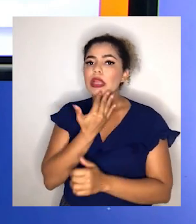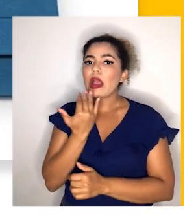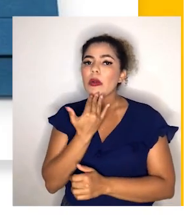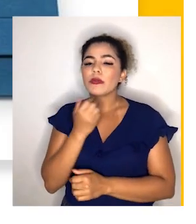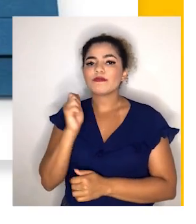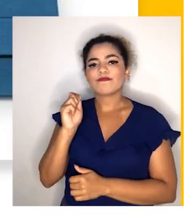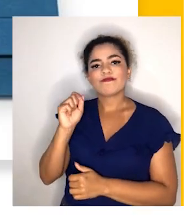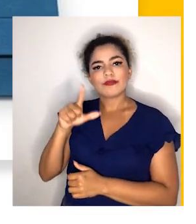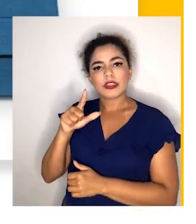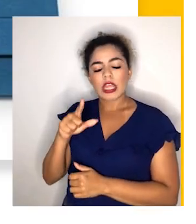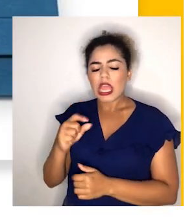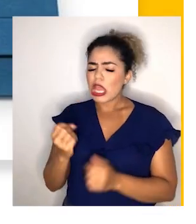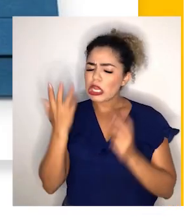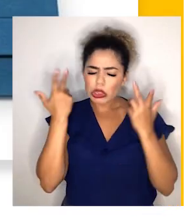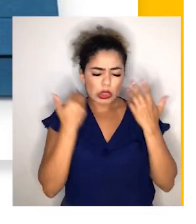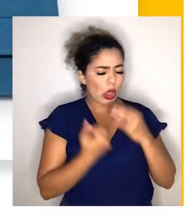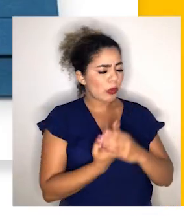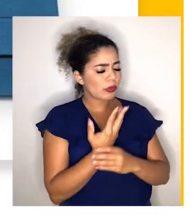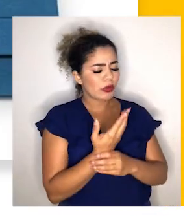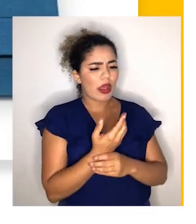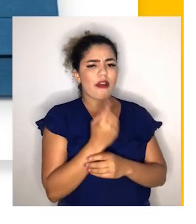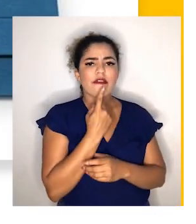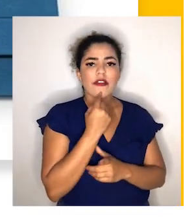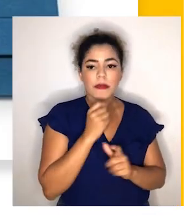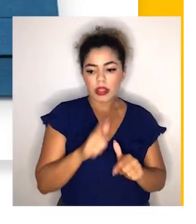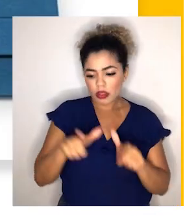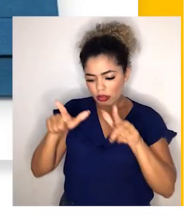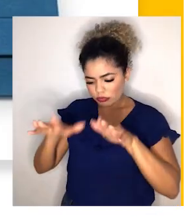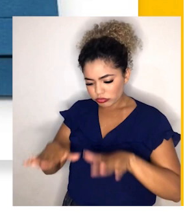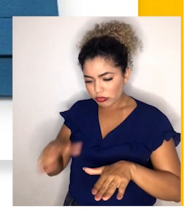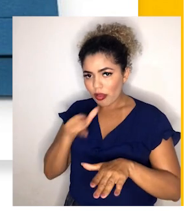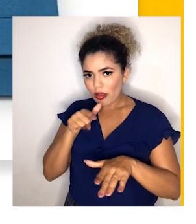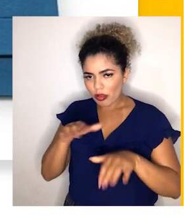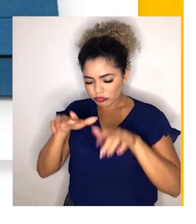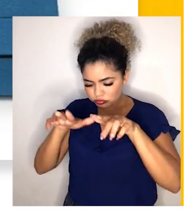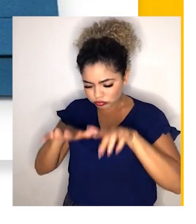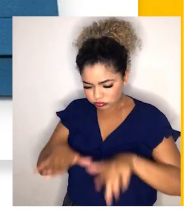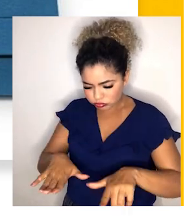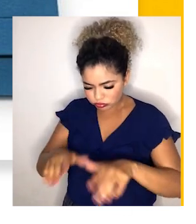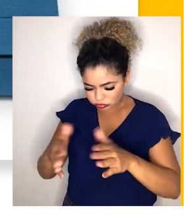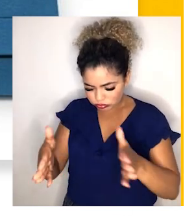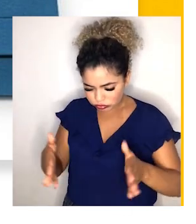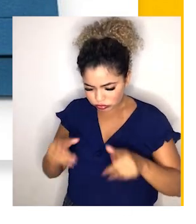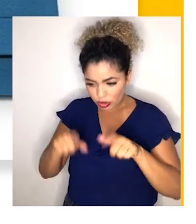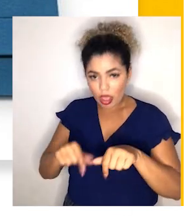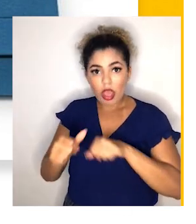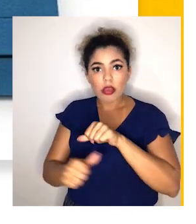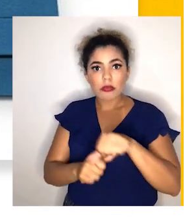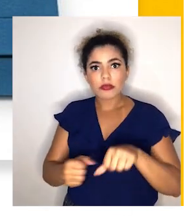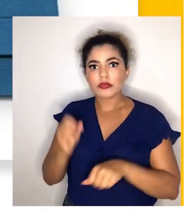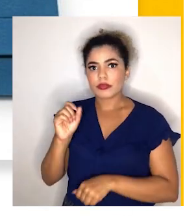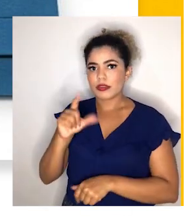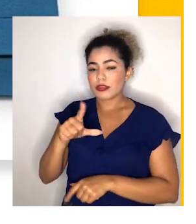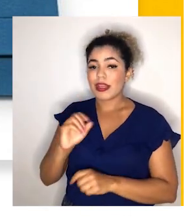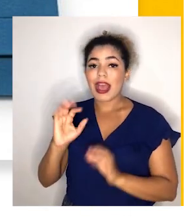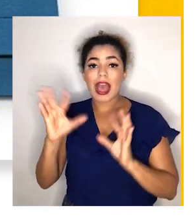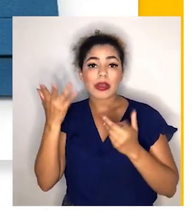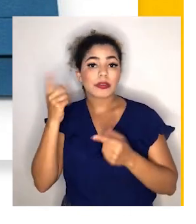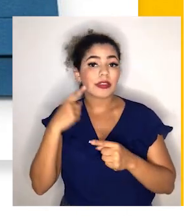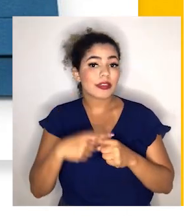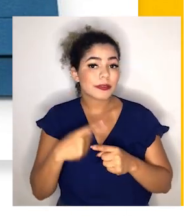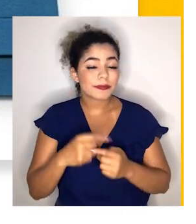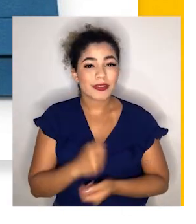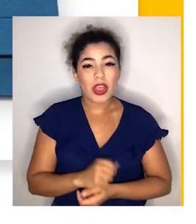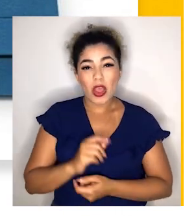exemplo. O papel é originalmente vermelho, mergulhou-se numa solução básica e ele fica azulado. Isso